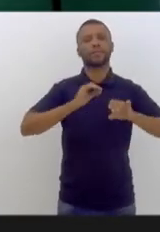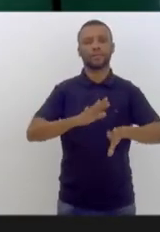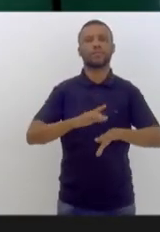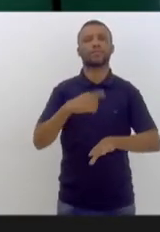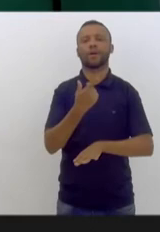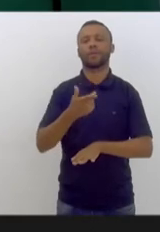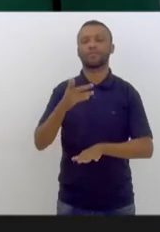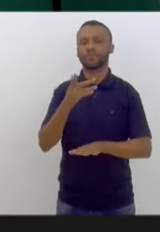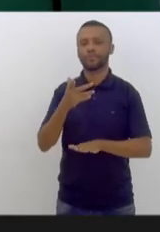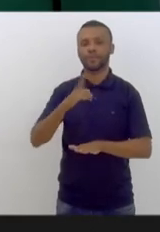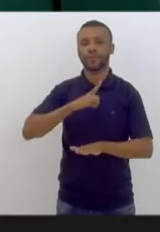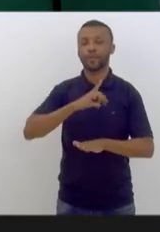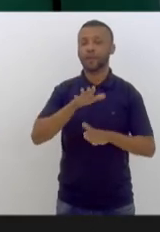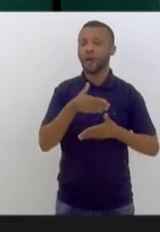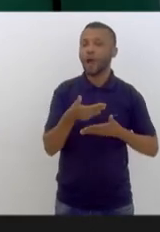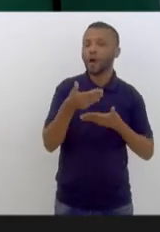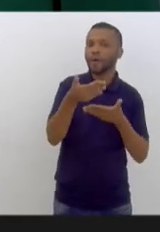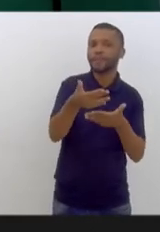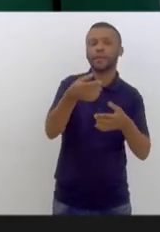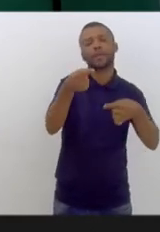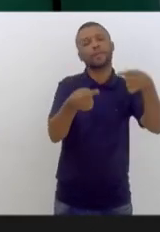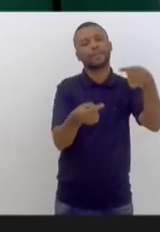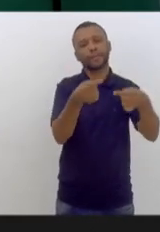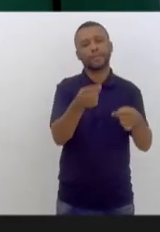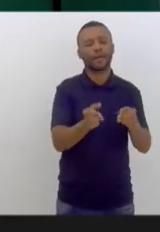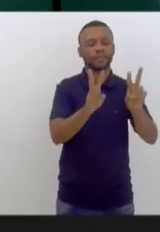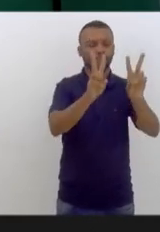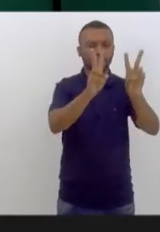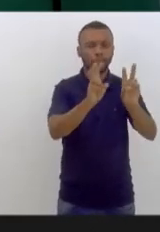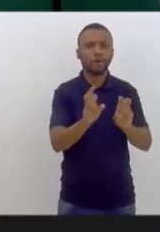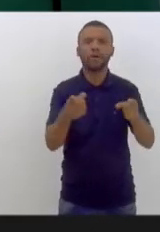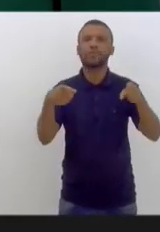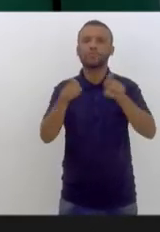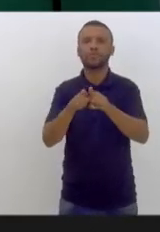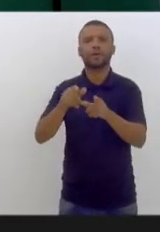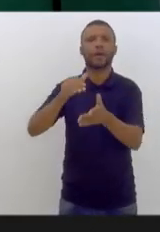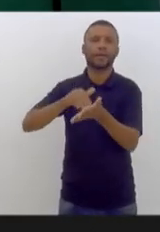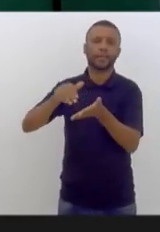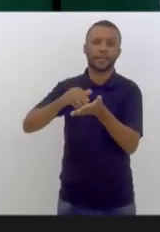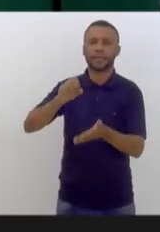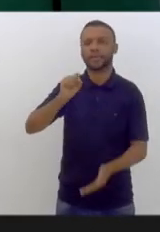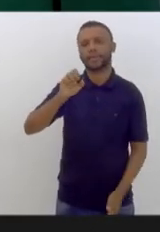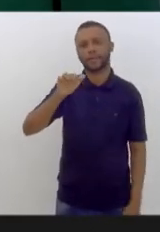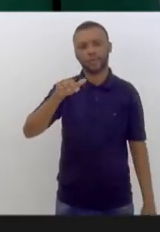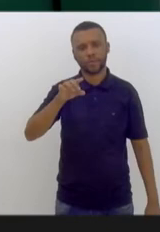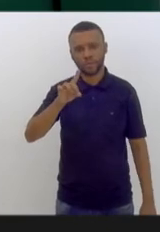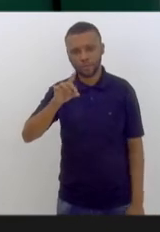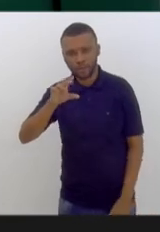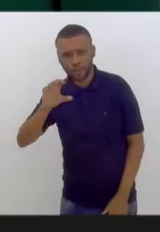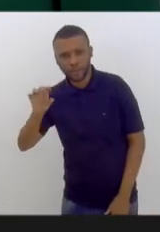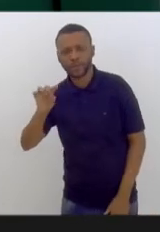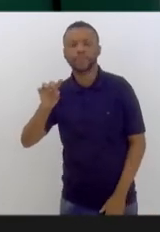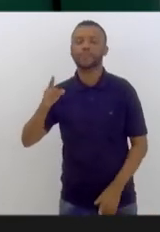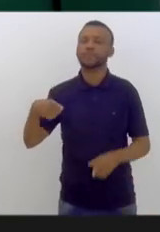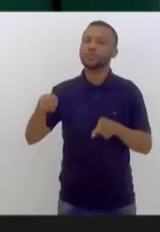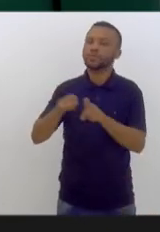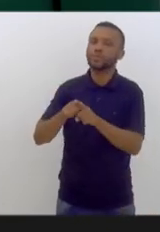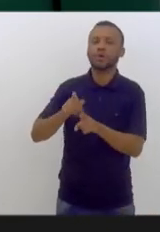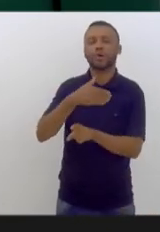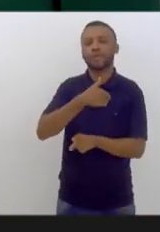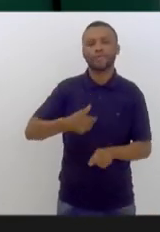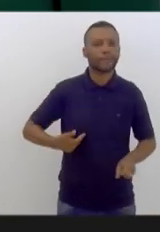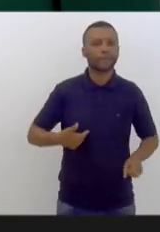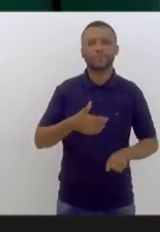mínimo, convidados para esse debate junto à SEDUC, junto ao governo do estado, para que a gente